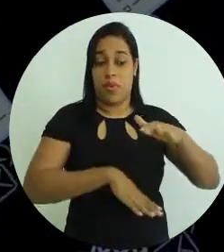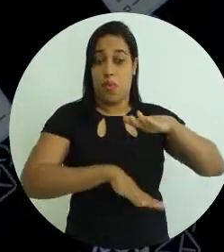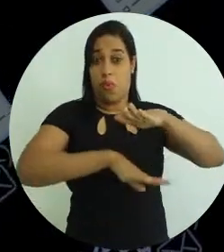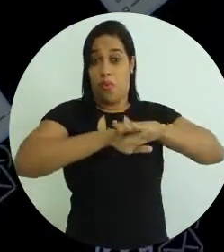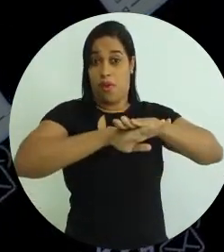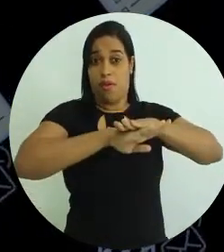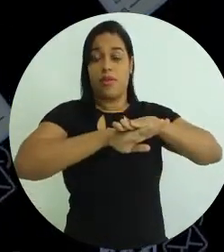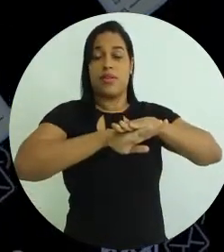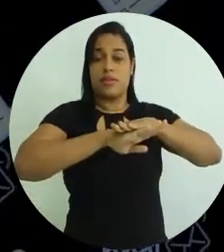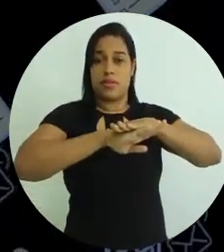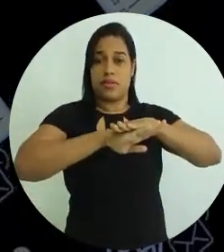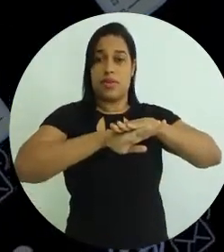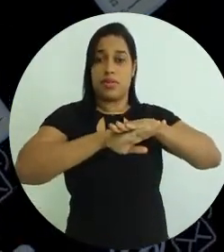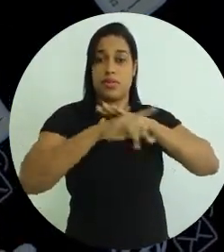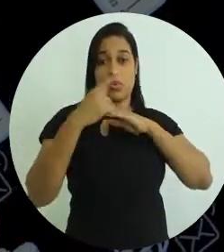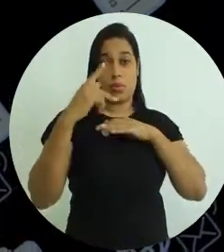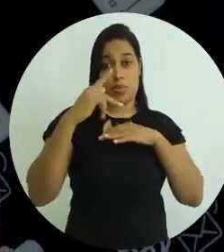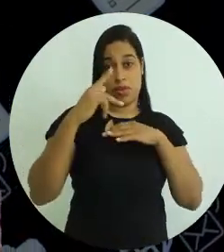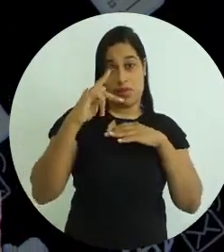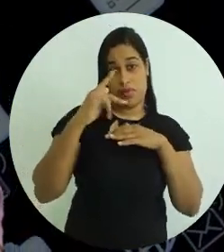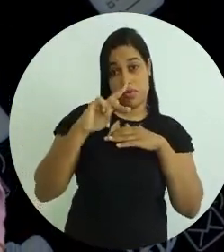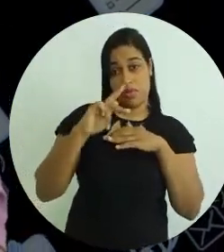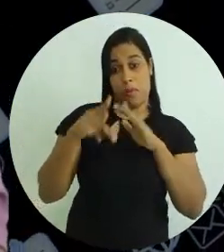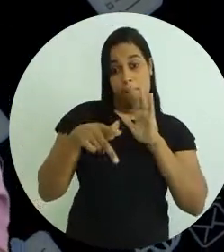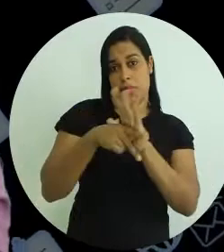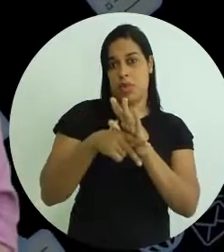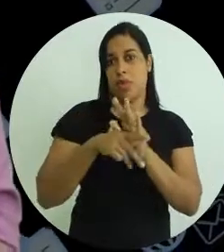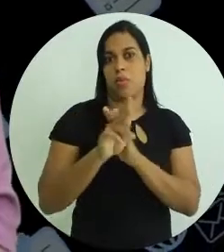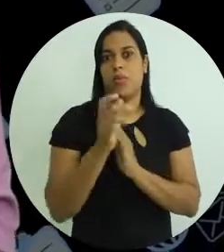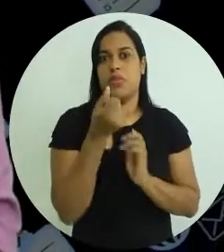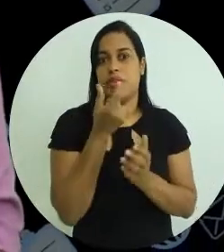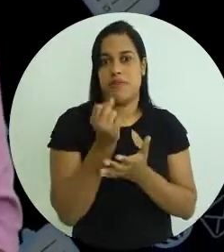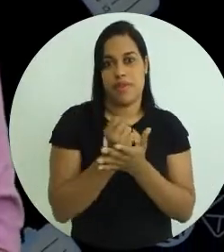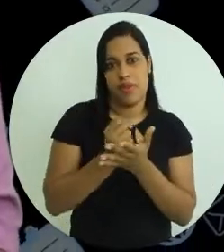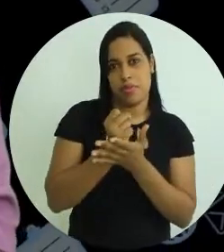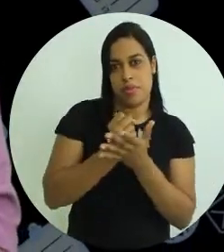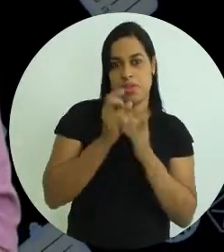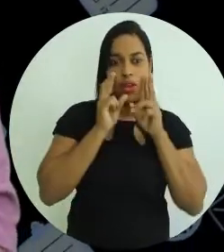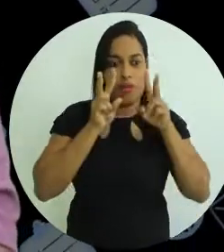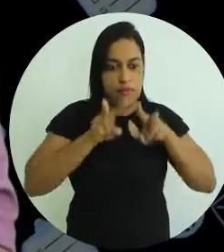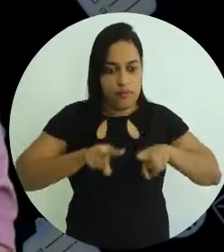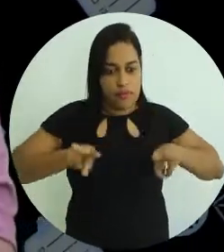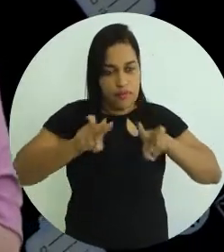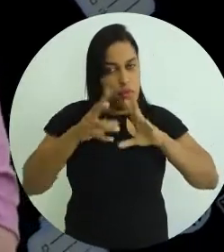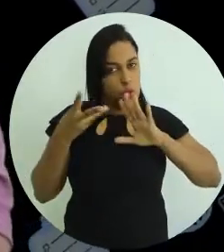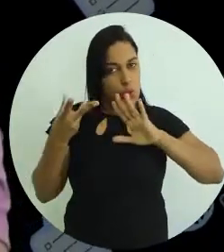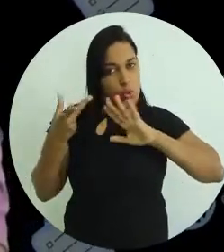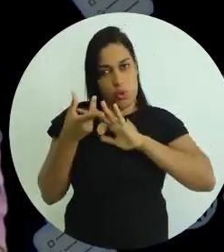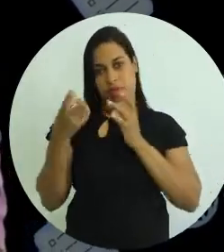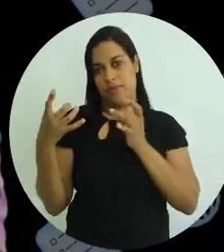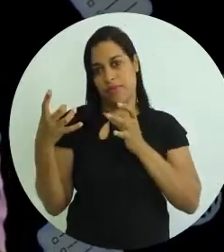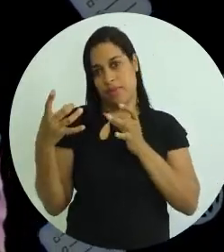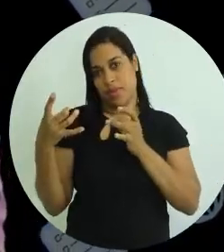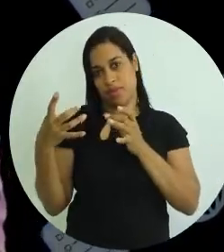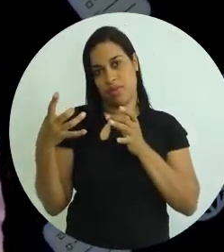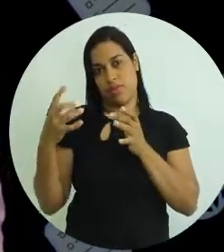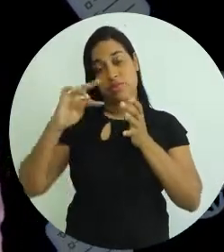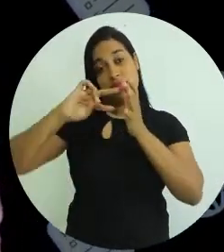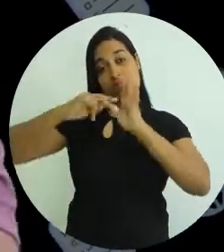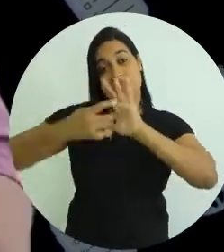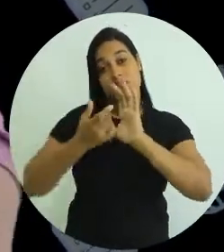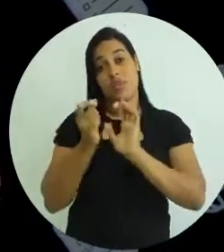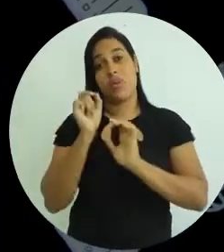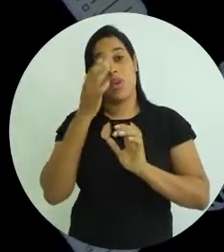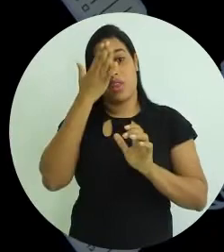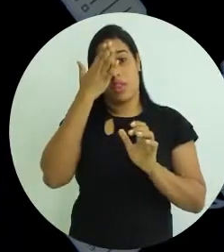em algum lugar, mas para você como dono da farmácia não faz muito sentido ver todas as suas vendas. Para você faz muito mais sentido